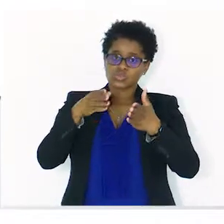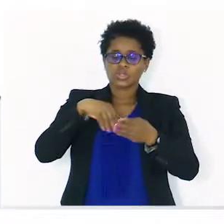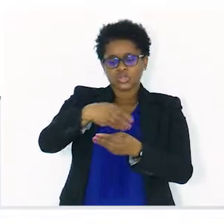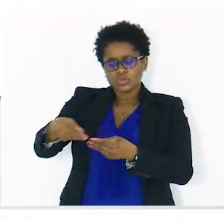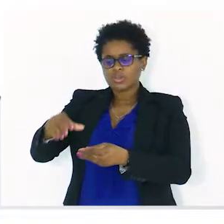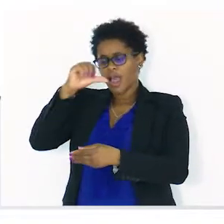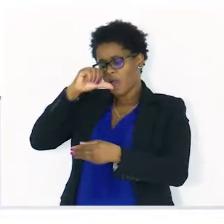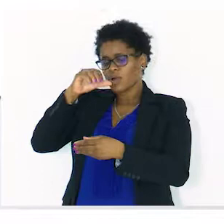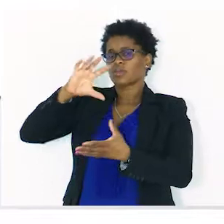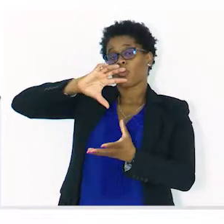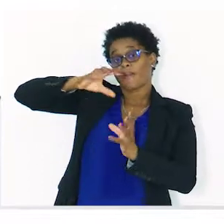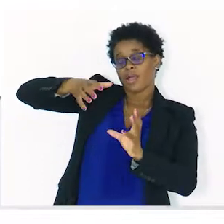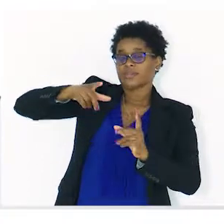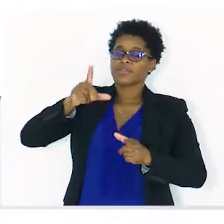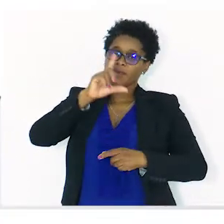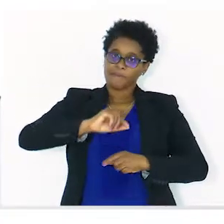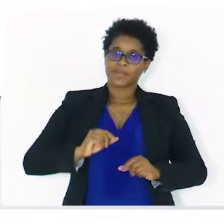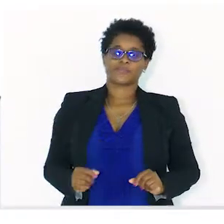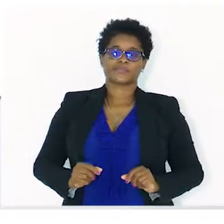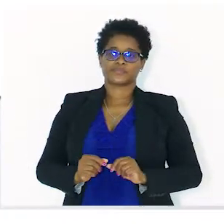planeta e também